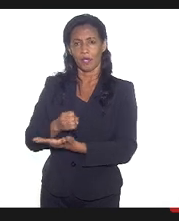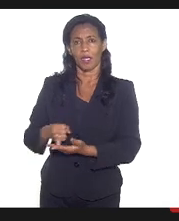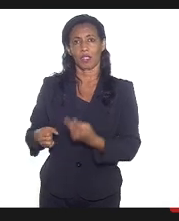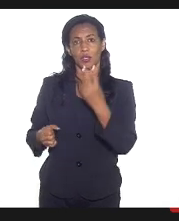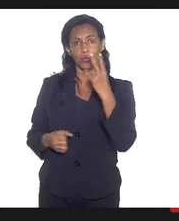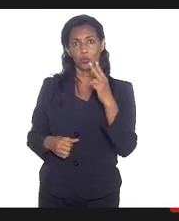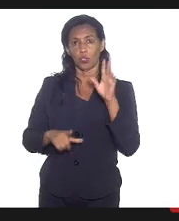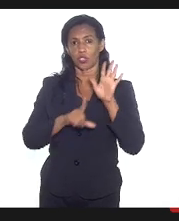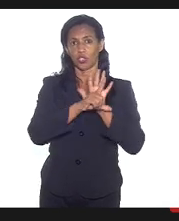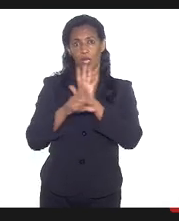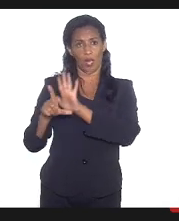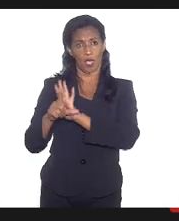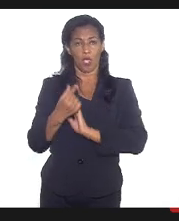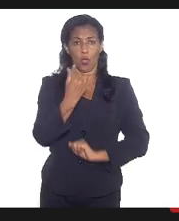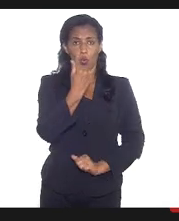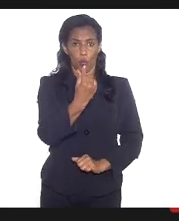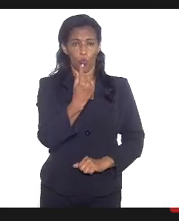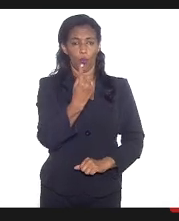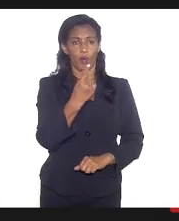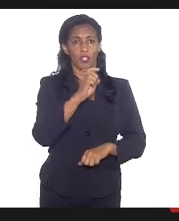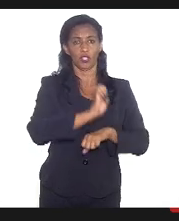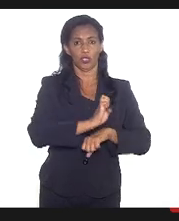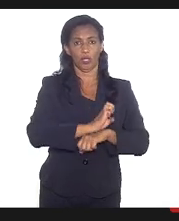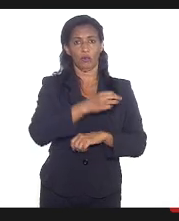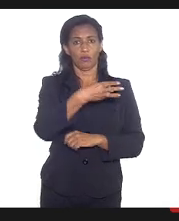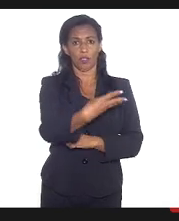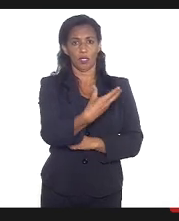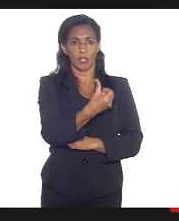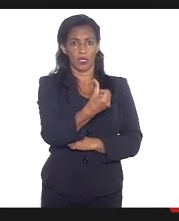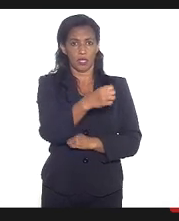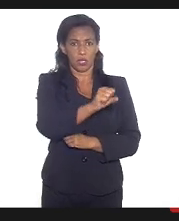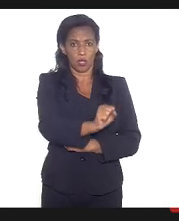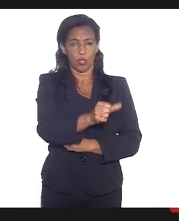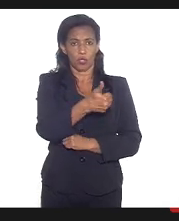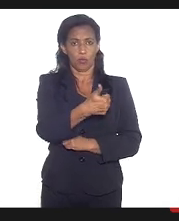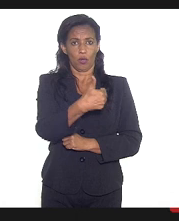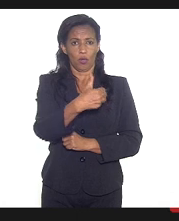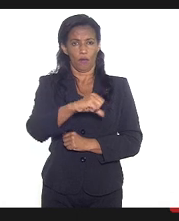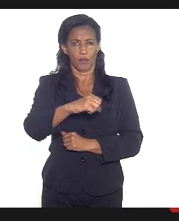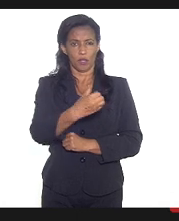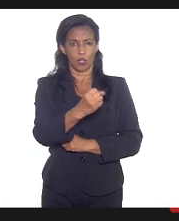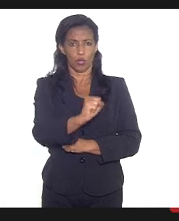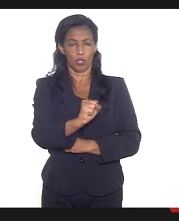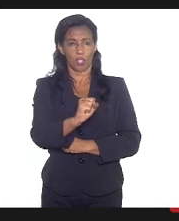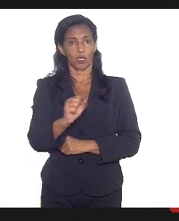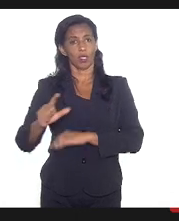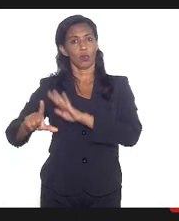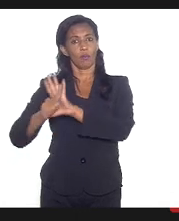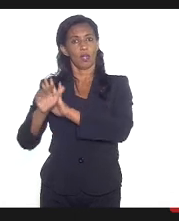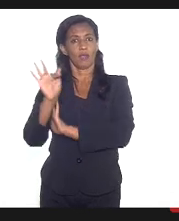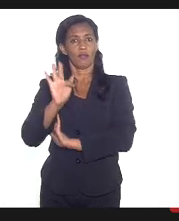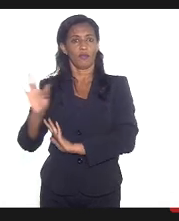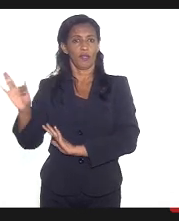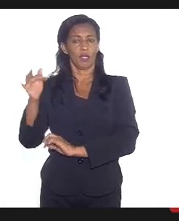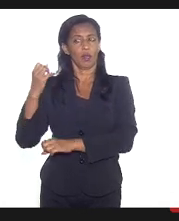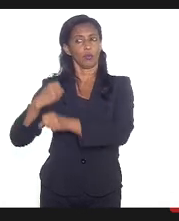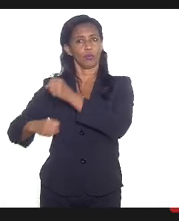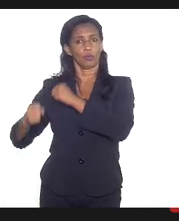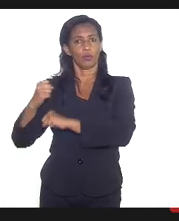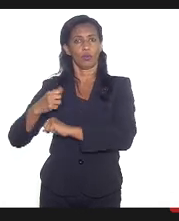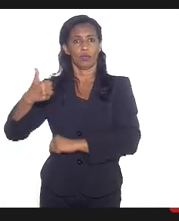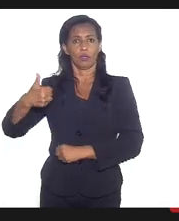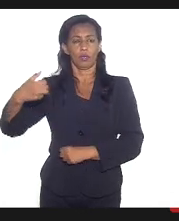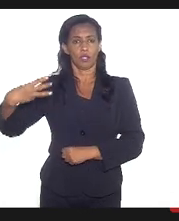leis, uma estadual, que é a número 368 de 1980, e uma lei federal recente, do ano passado, que é a